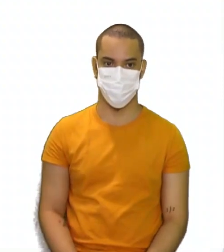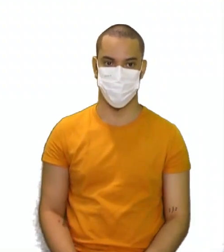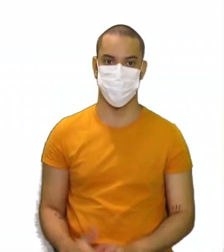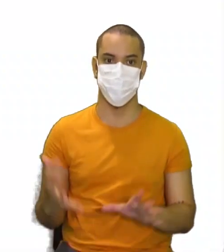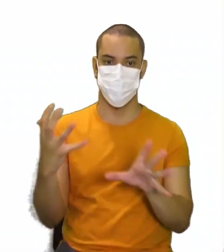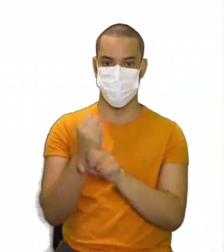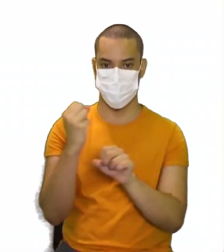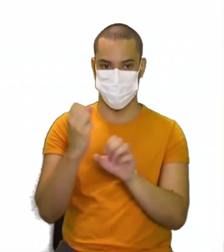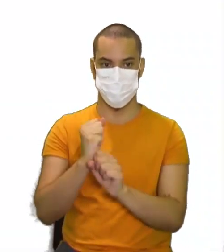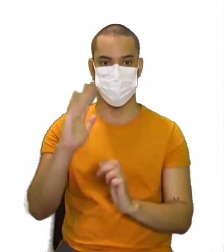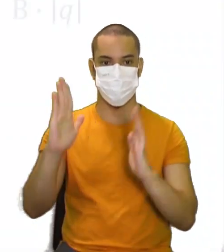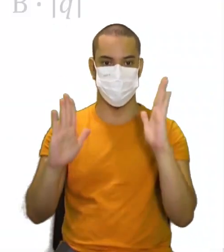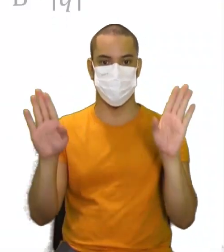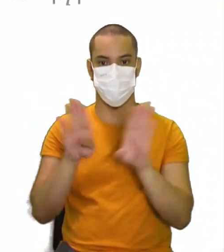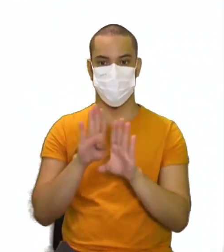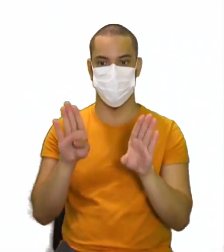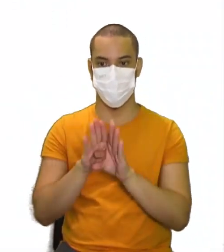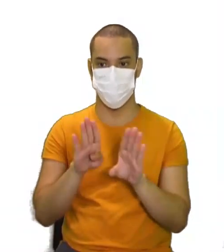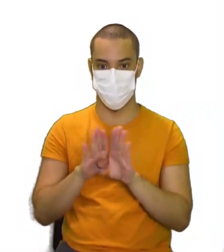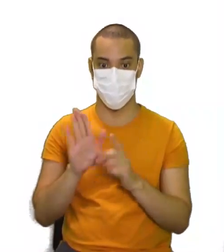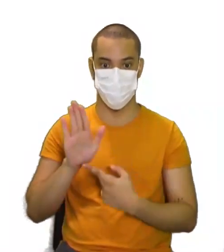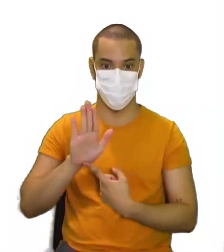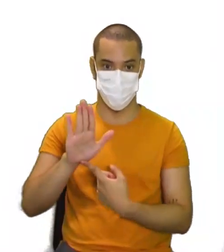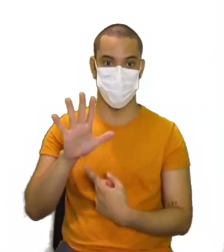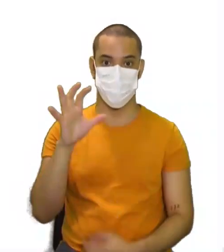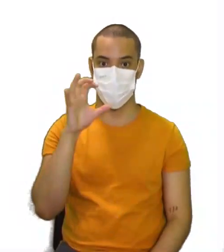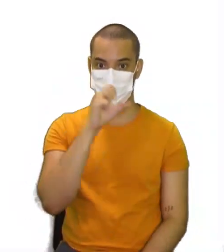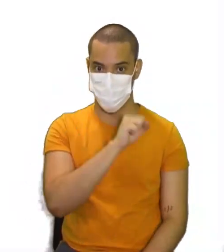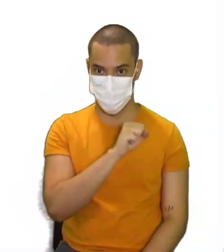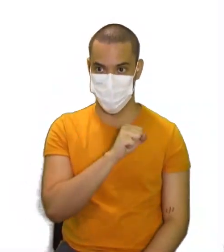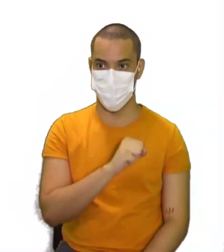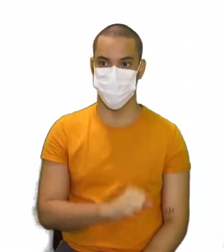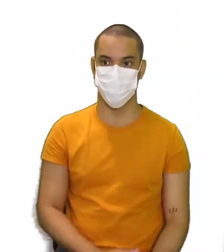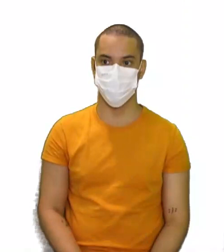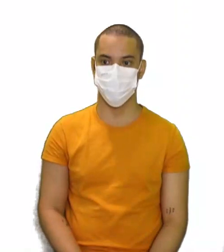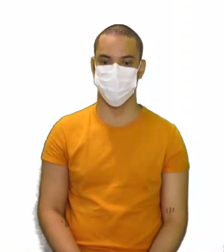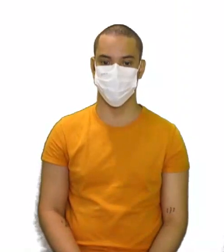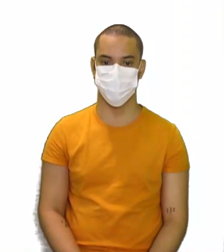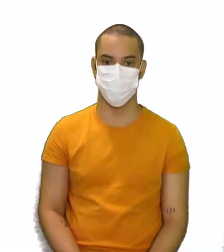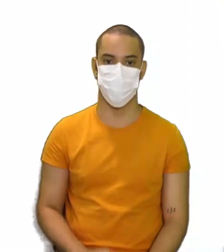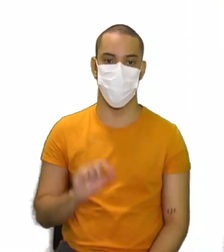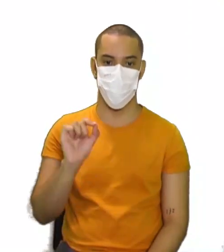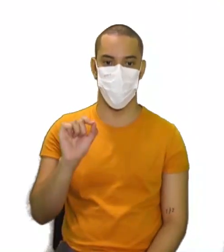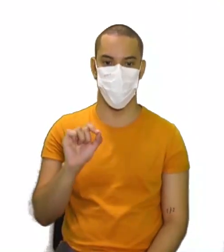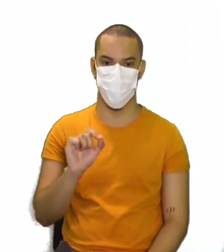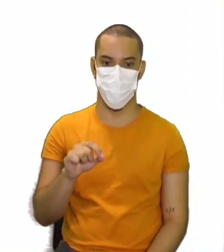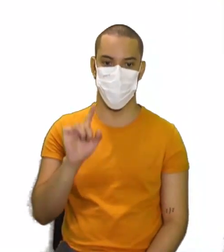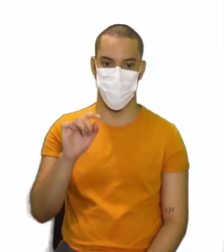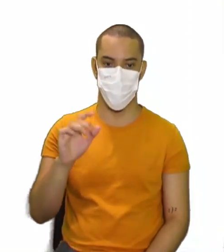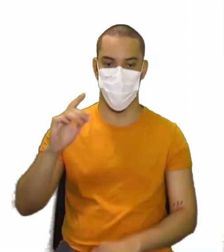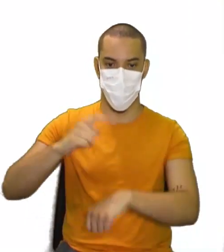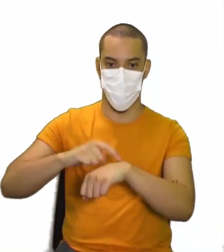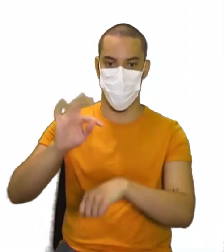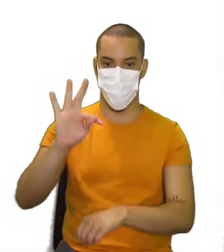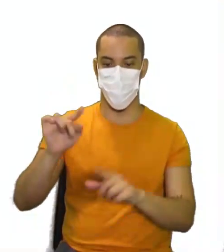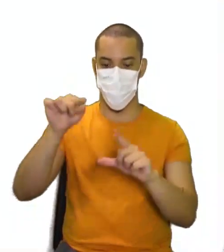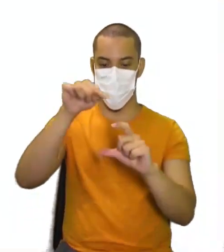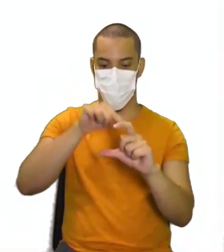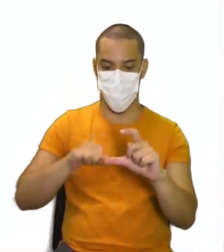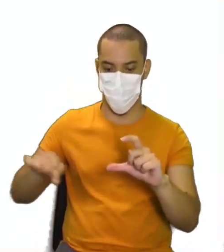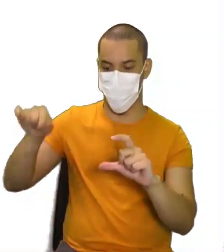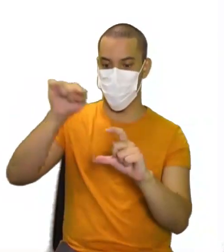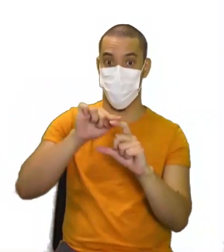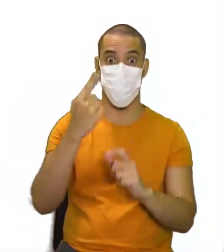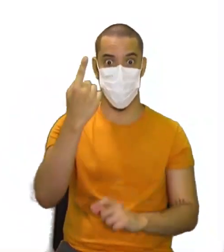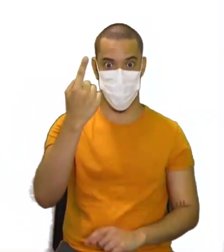Cálculo do período. Vamos colocar aqui, bem rapidinho. O período é o tempo de uma volta, certo? Então aí você